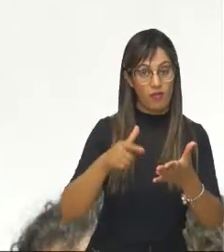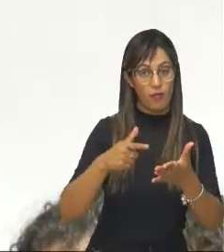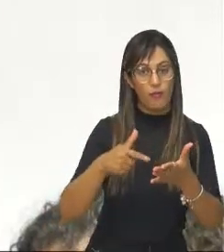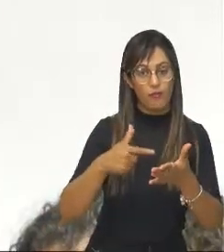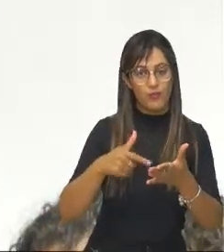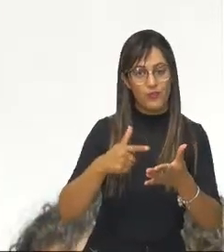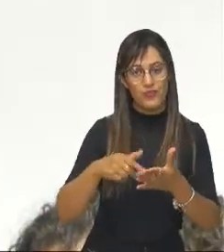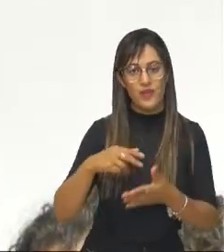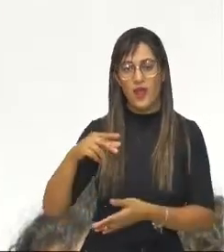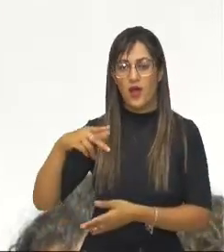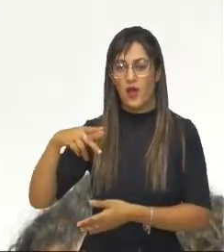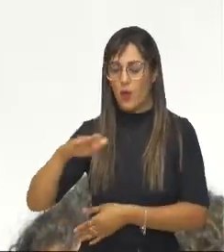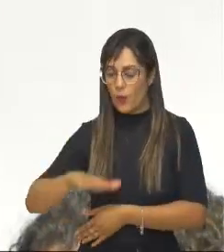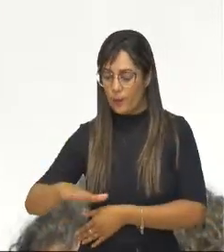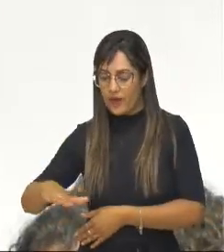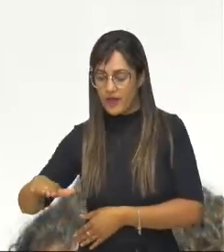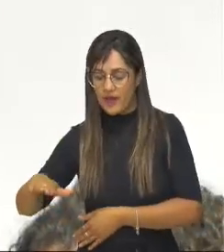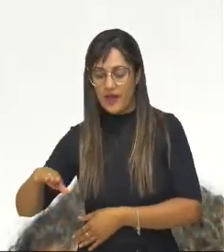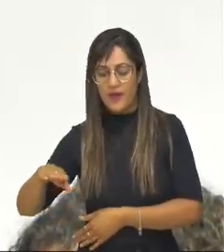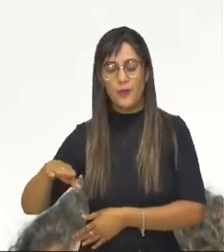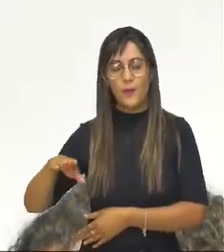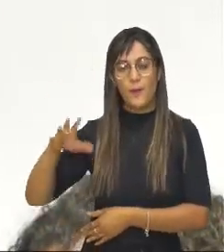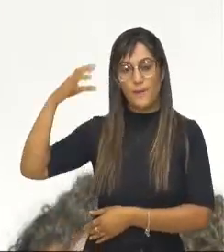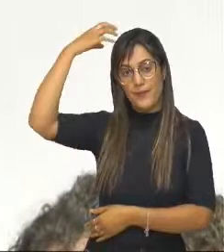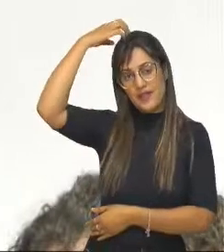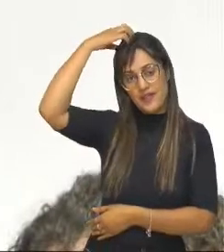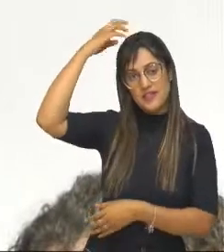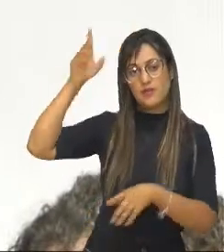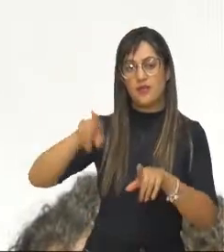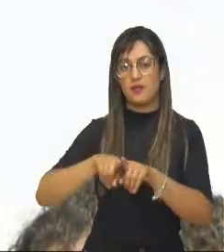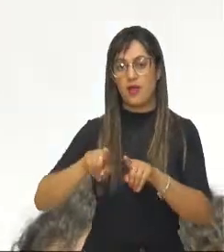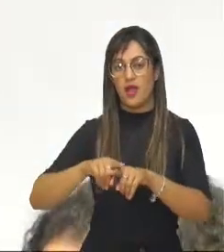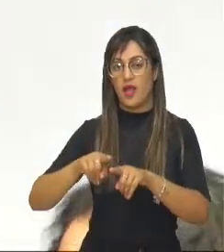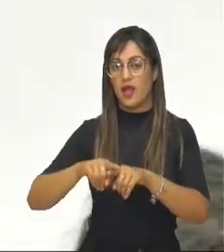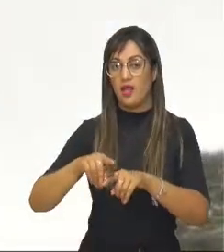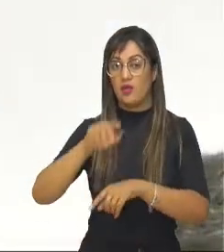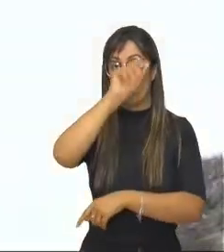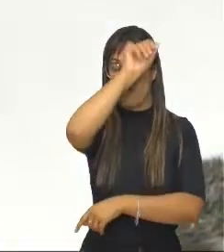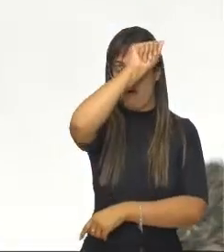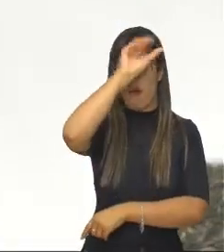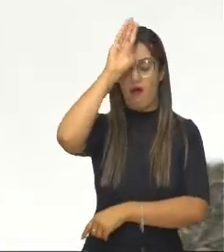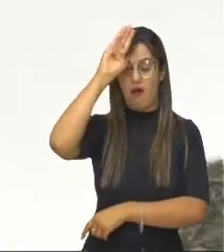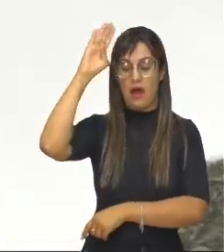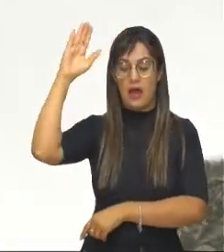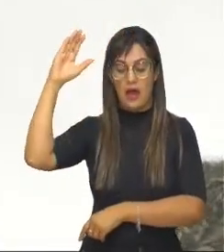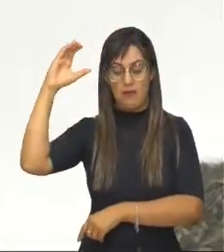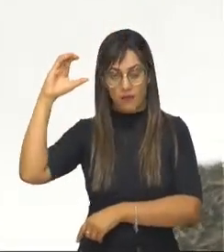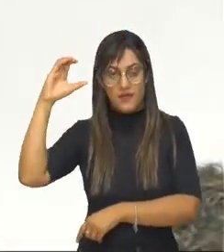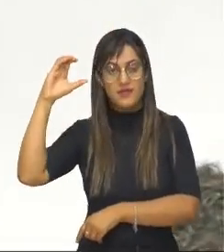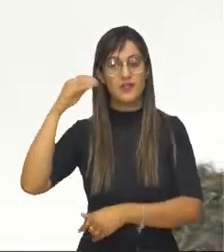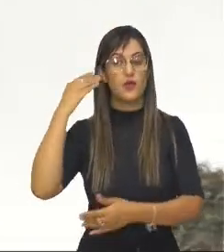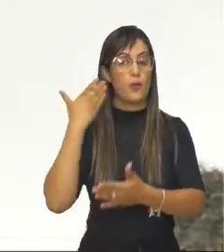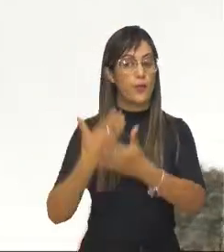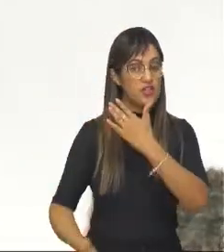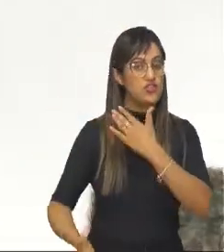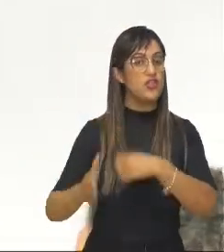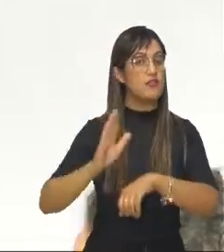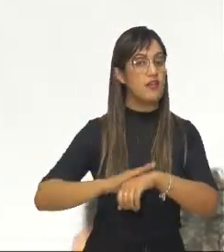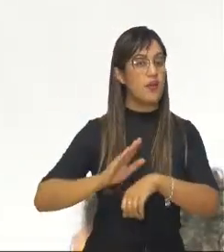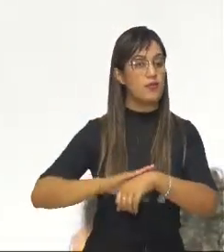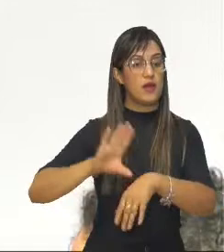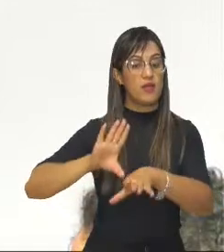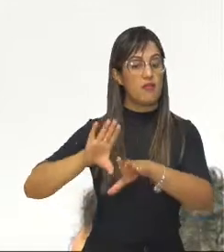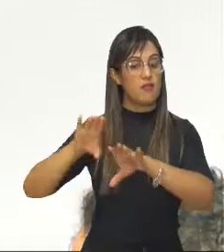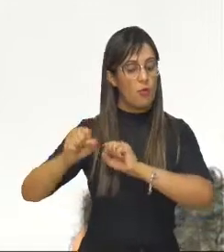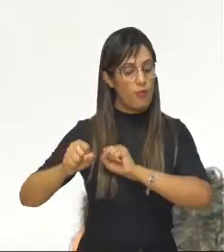muito grande para aprender a ler. Eu não consegui ler no primeiro ano, eu não fui alfabetizada. E aí eu perdi tempo da minha formação, né, em educação, porque eu não